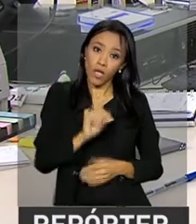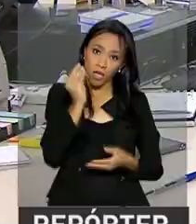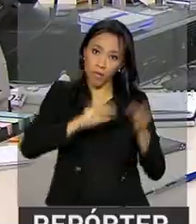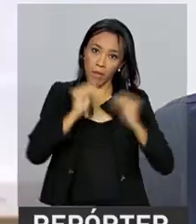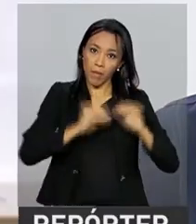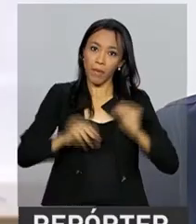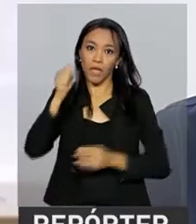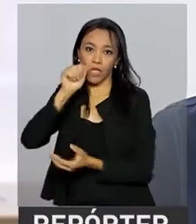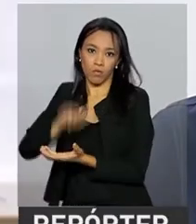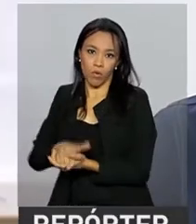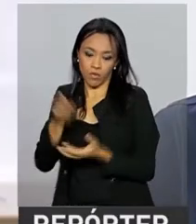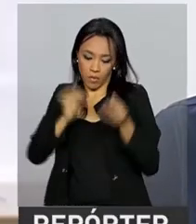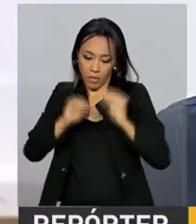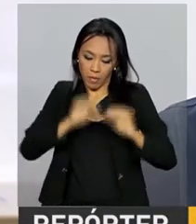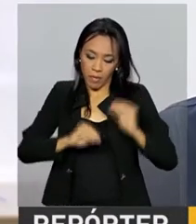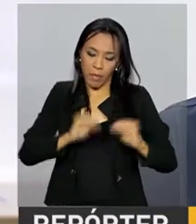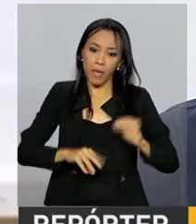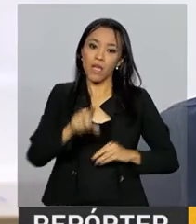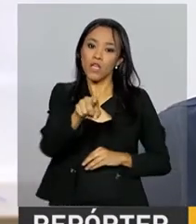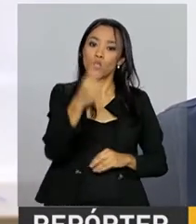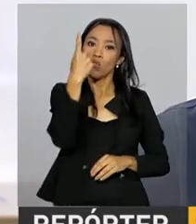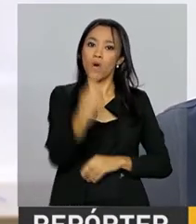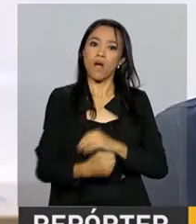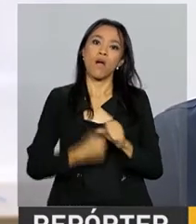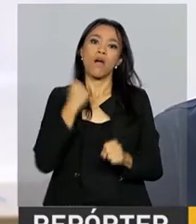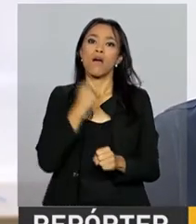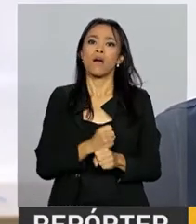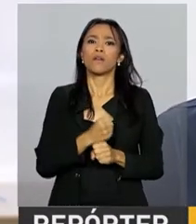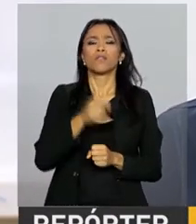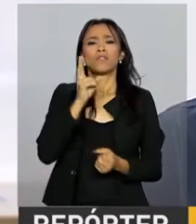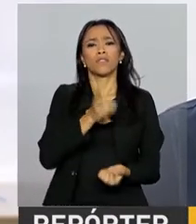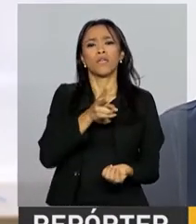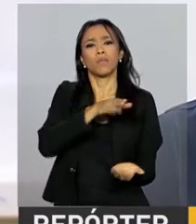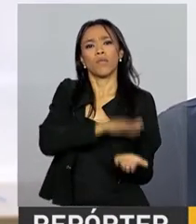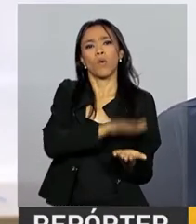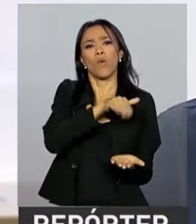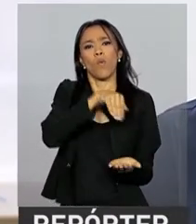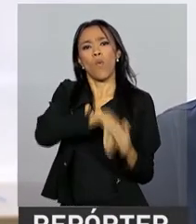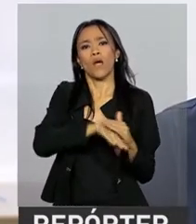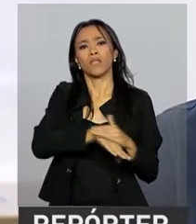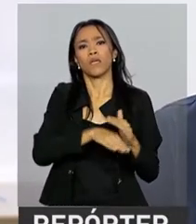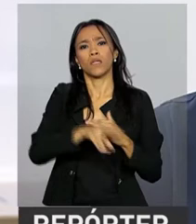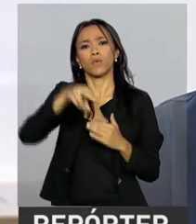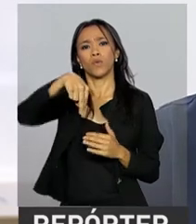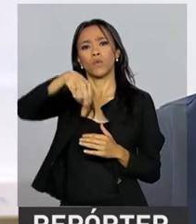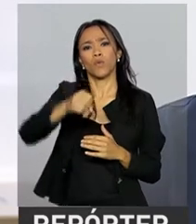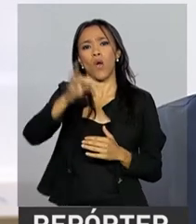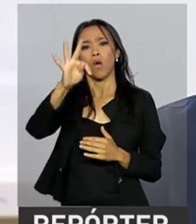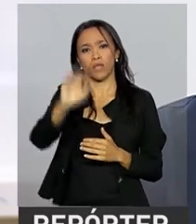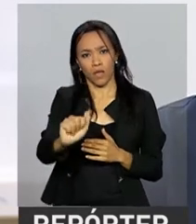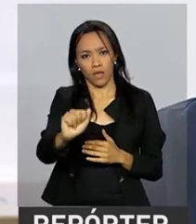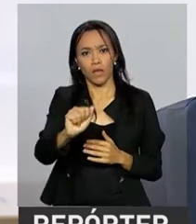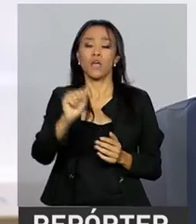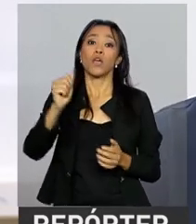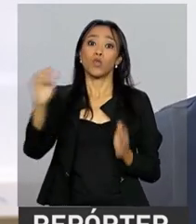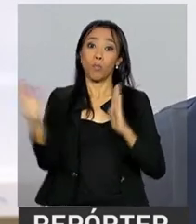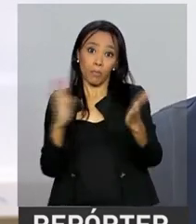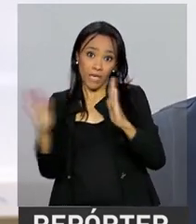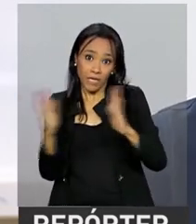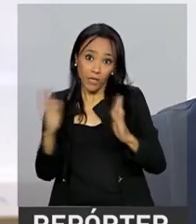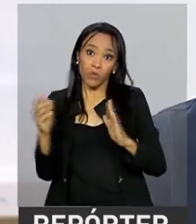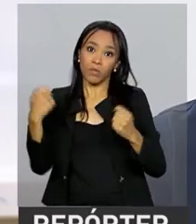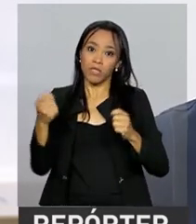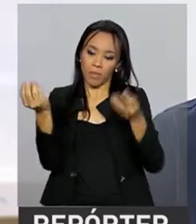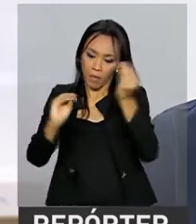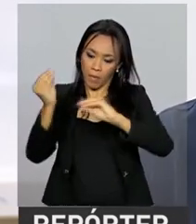esposa no organismo durante combinadamente vou guardando todas as minhas notas fiscais numa pastinha quando chega o período de declaração a gente fazer